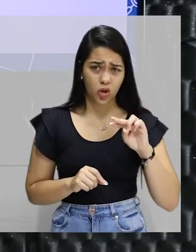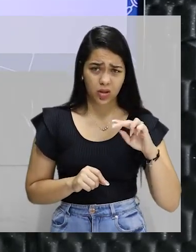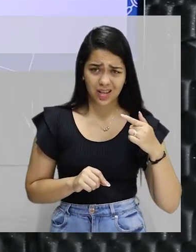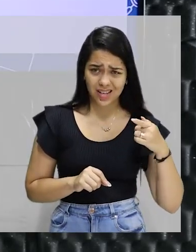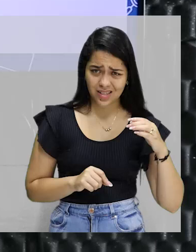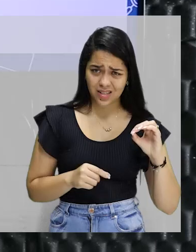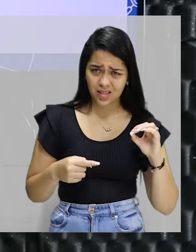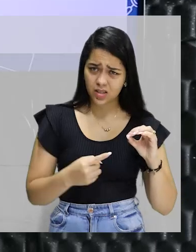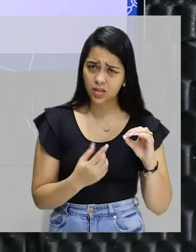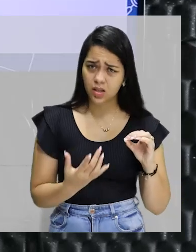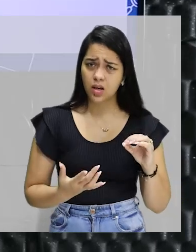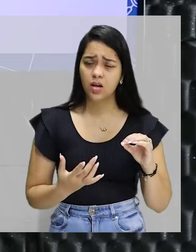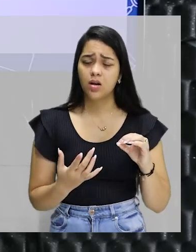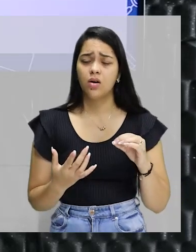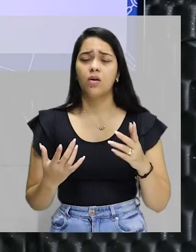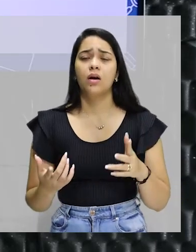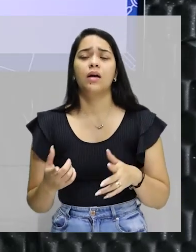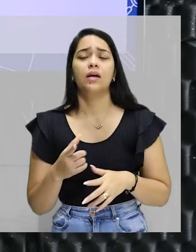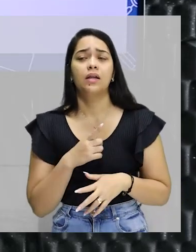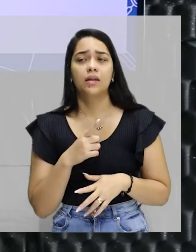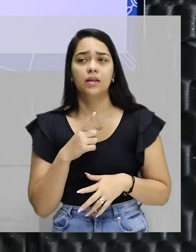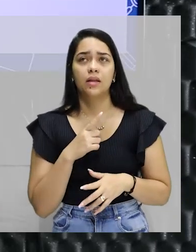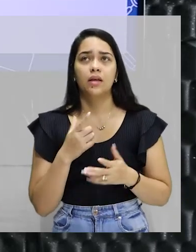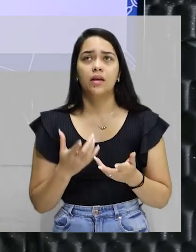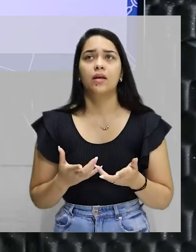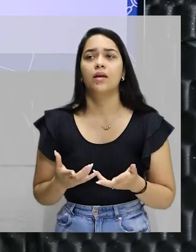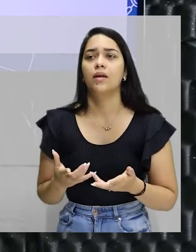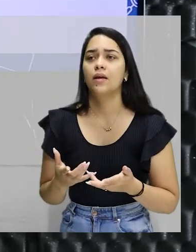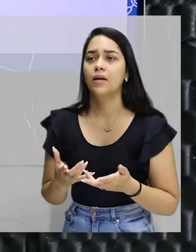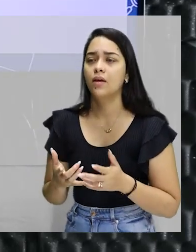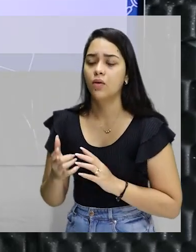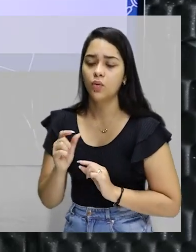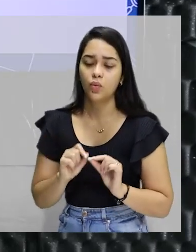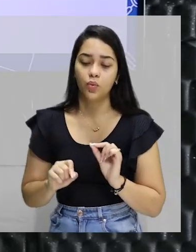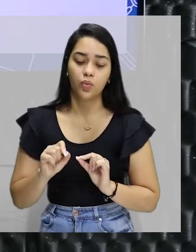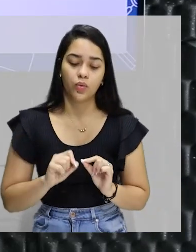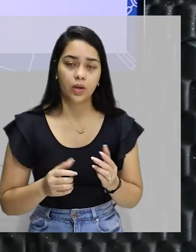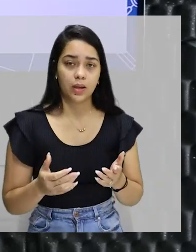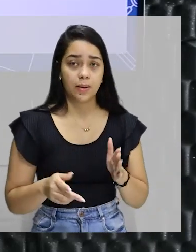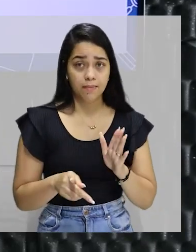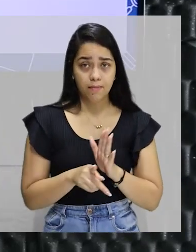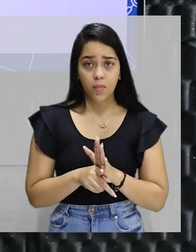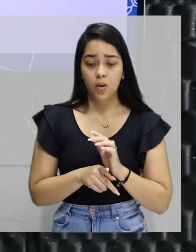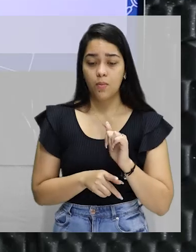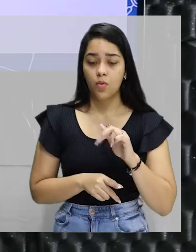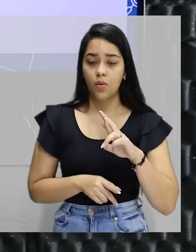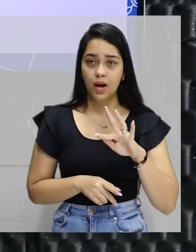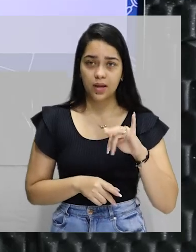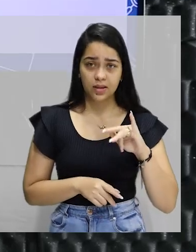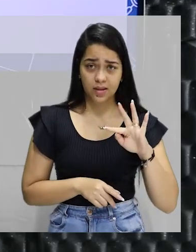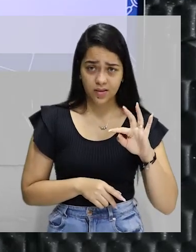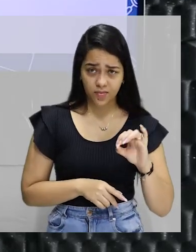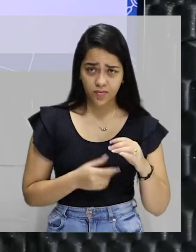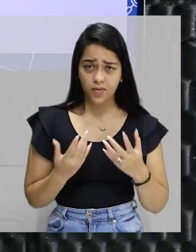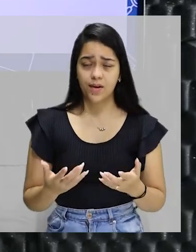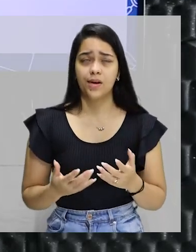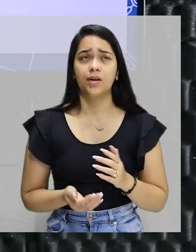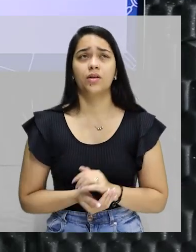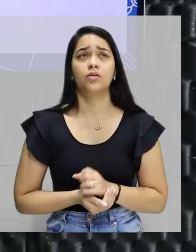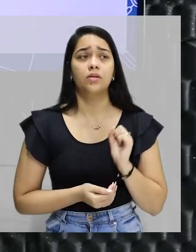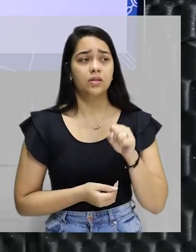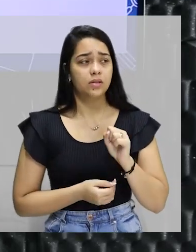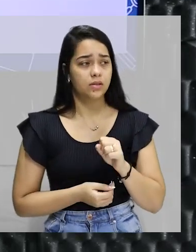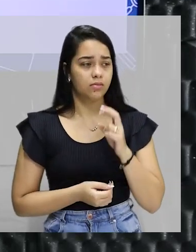né, e por ser, certo, e por ser um artefato, né, muito